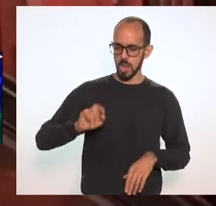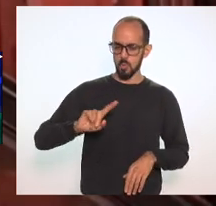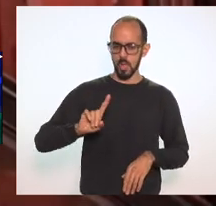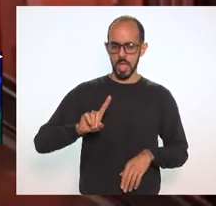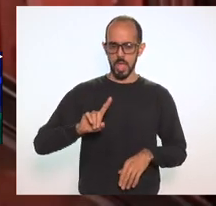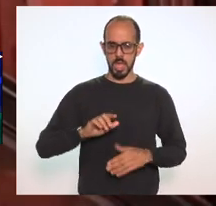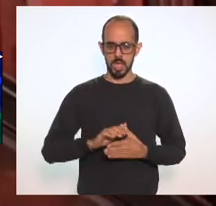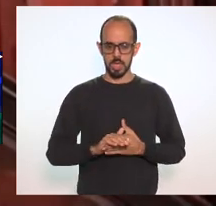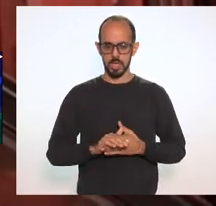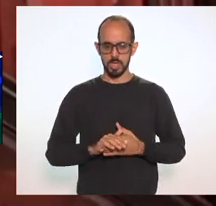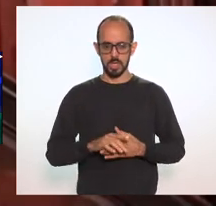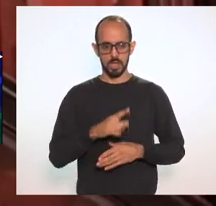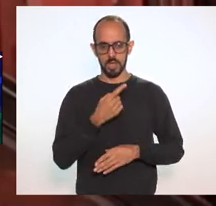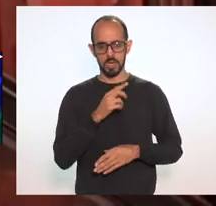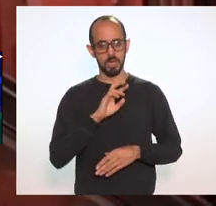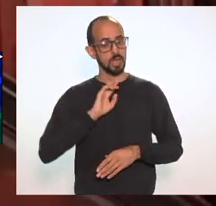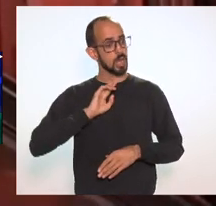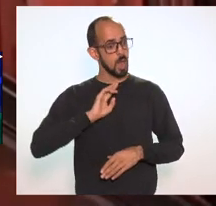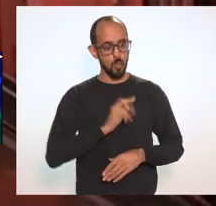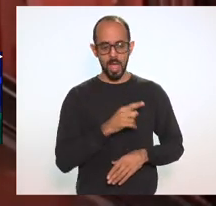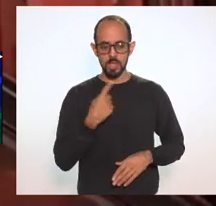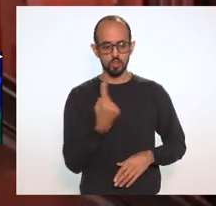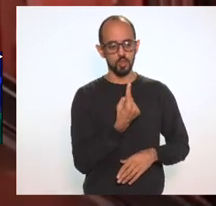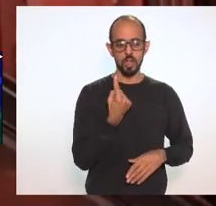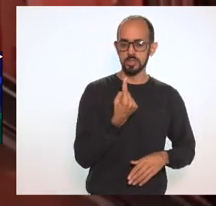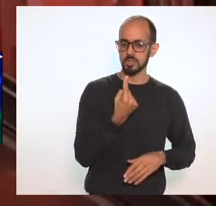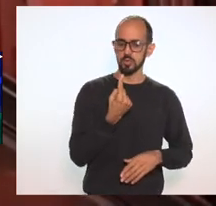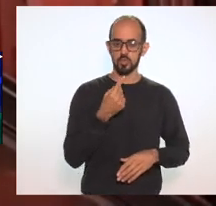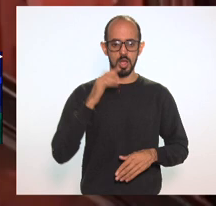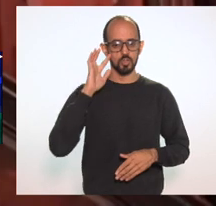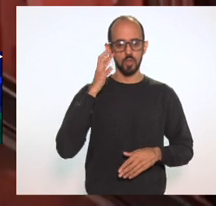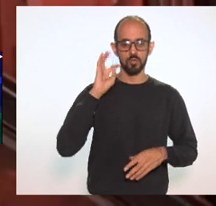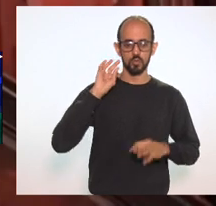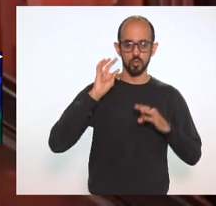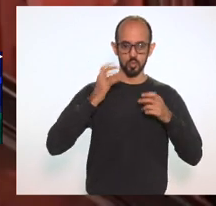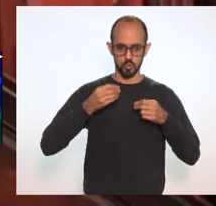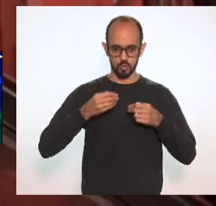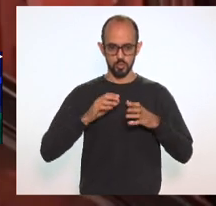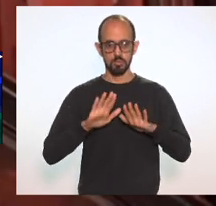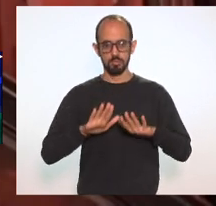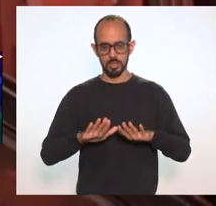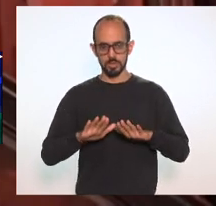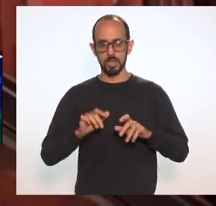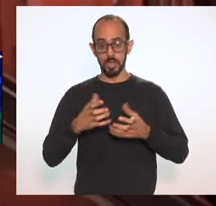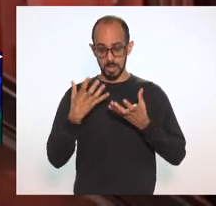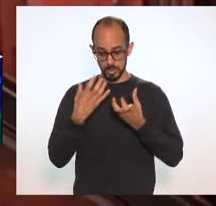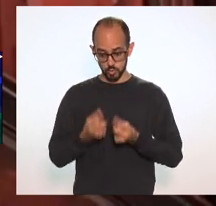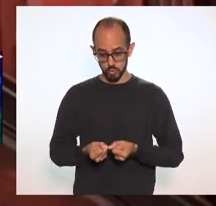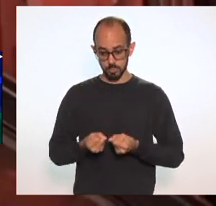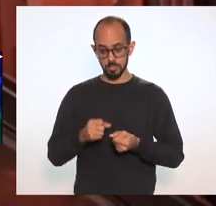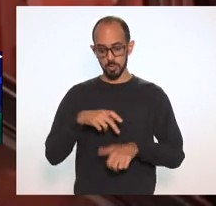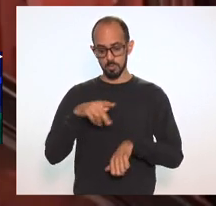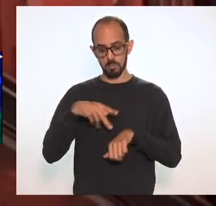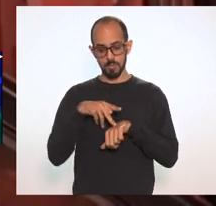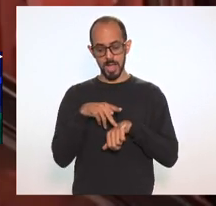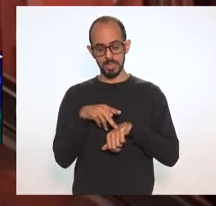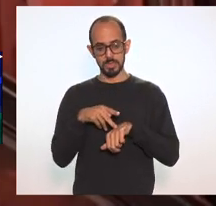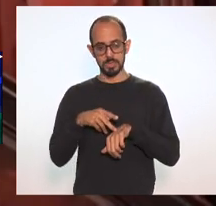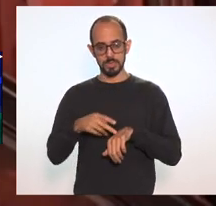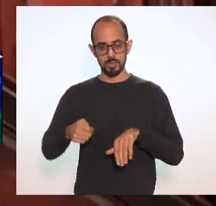ele não governa sozinho o assumiu um país mergulhado na